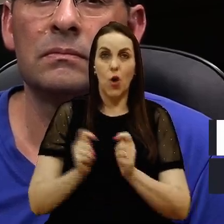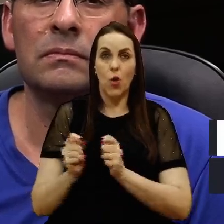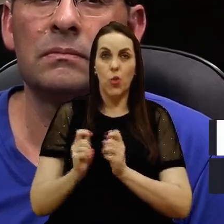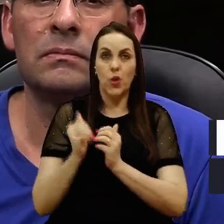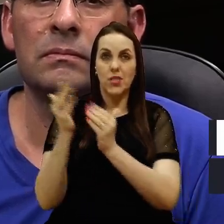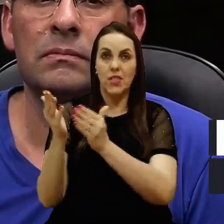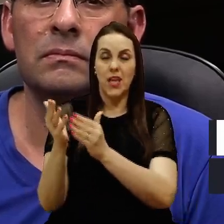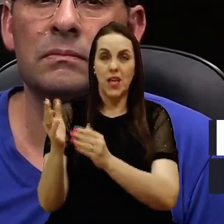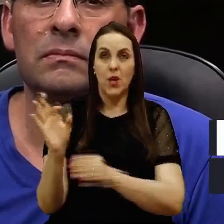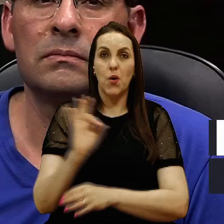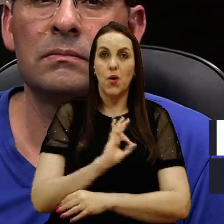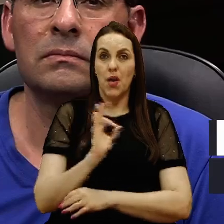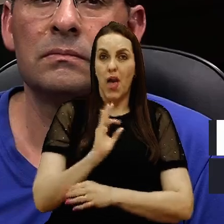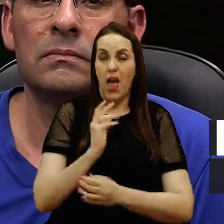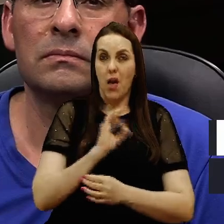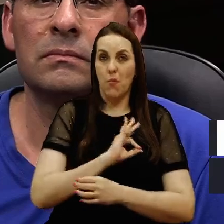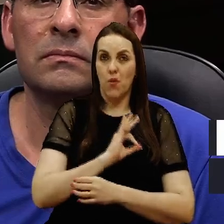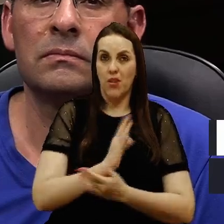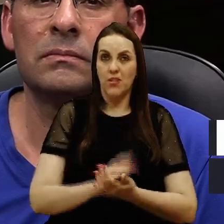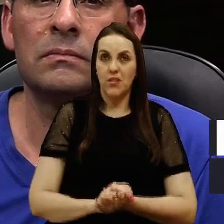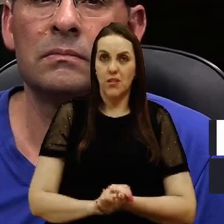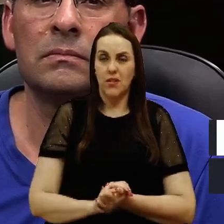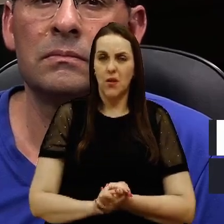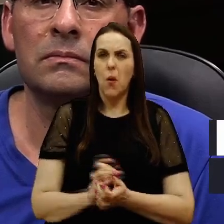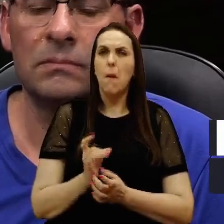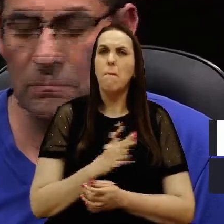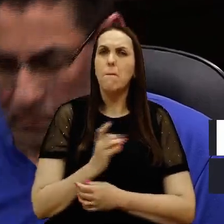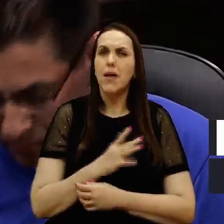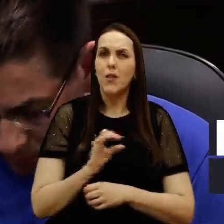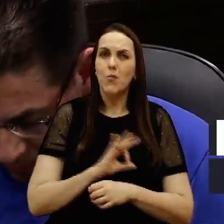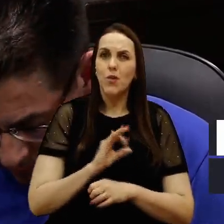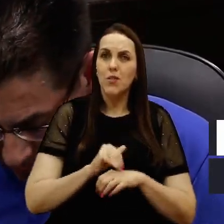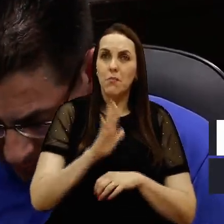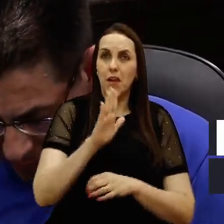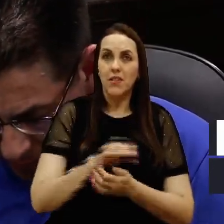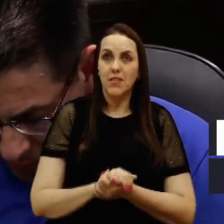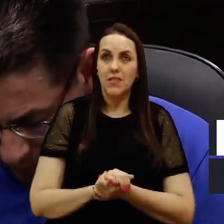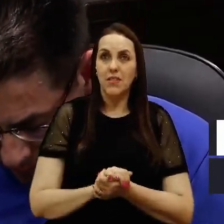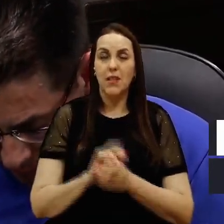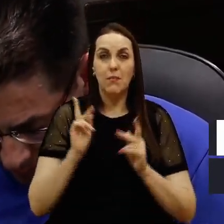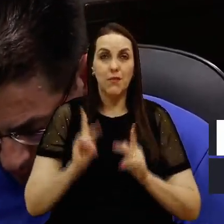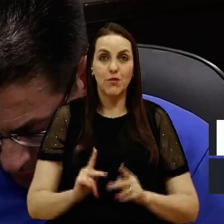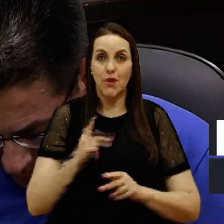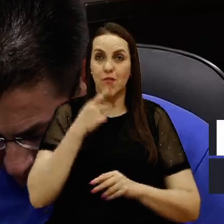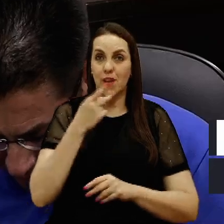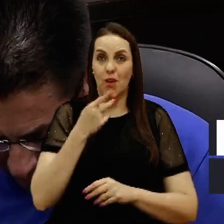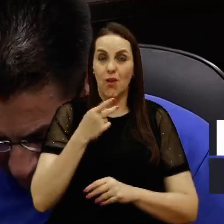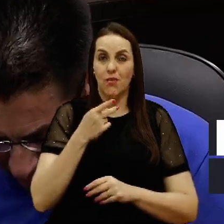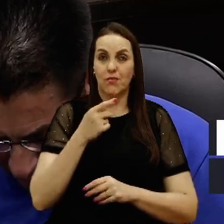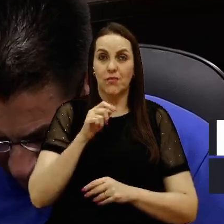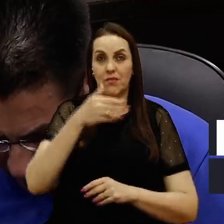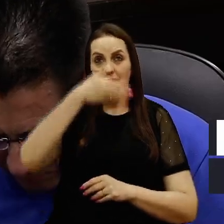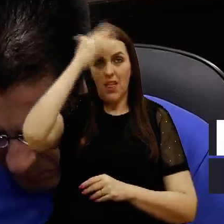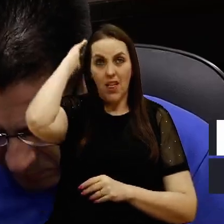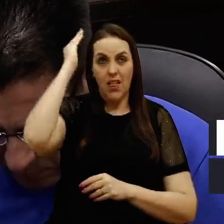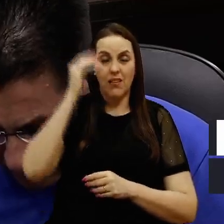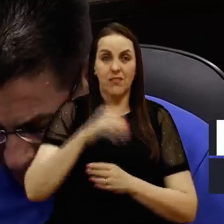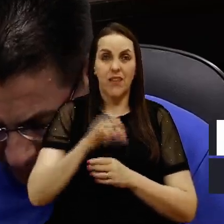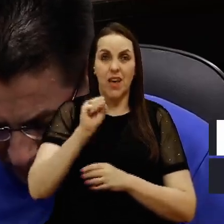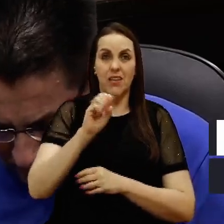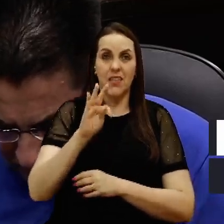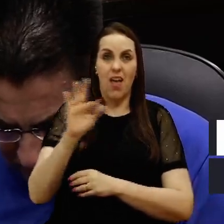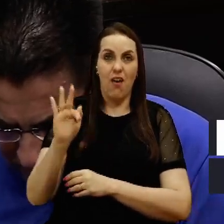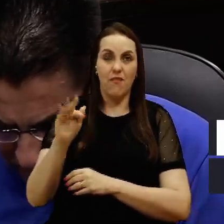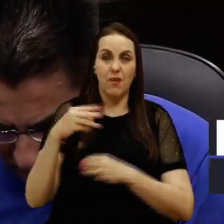Qual o receio, qual o medo de ter uma polícia a mais? A pessoa que falou isso foi o Alexandre de Moraes, ao defender as atribuições e essa mudança para a Guarda